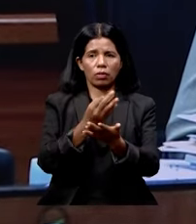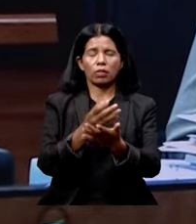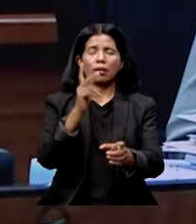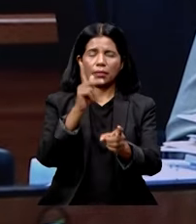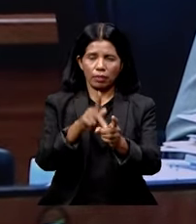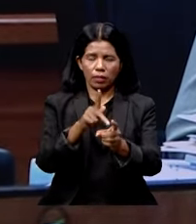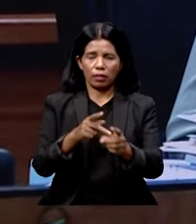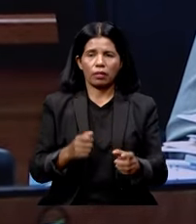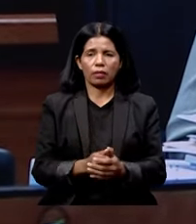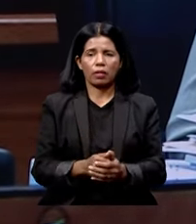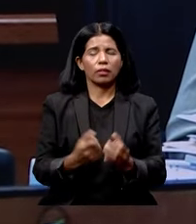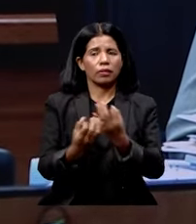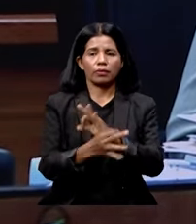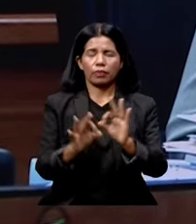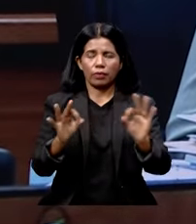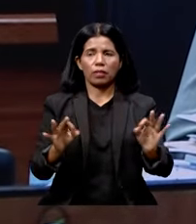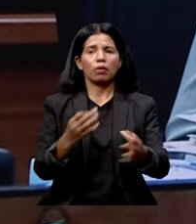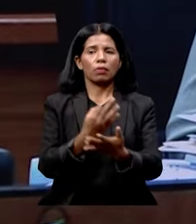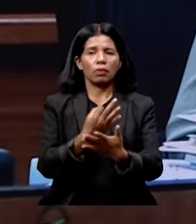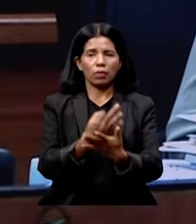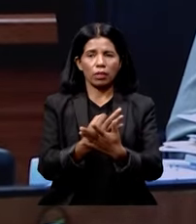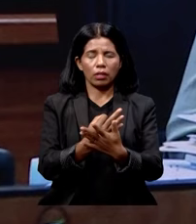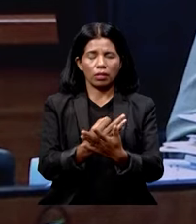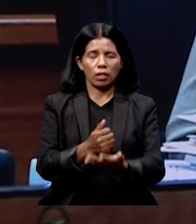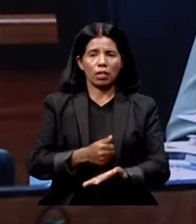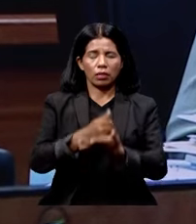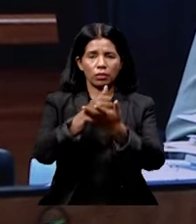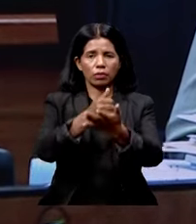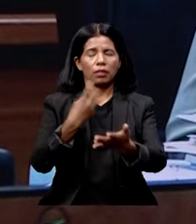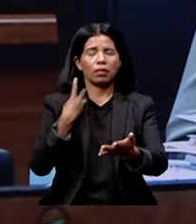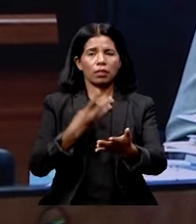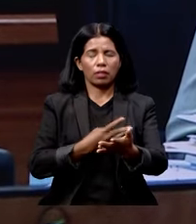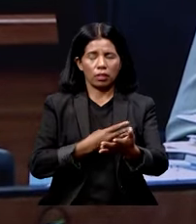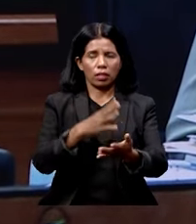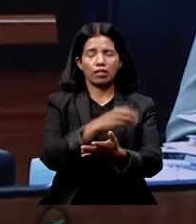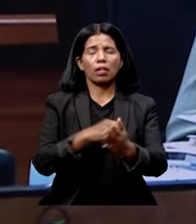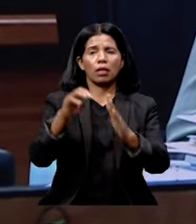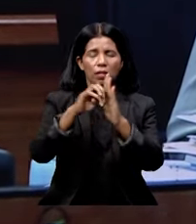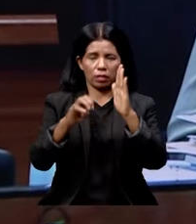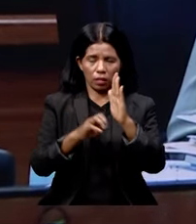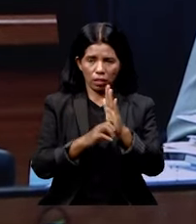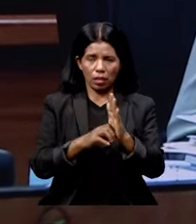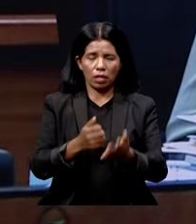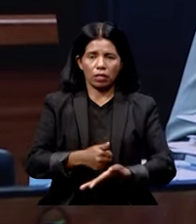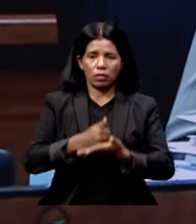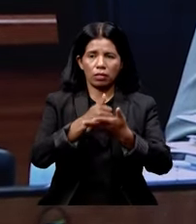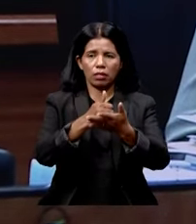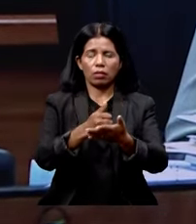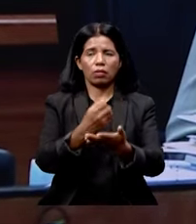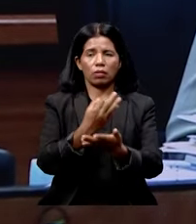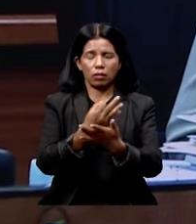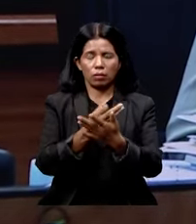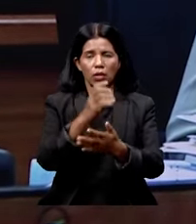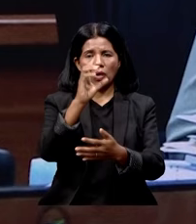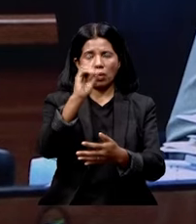petrolífero, atu hotu, osan nebema ka sustenta hela itane máquina do Estado, sustenta hela itane orçamento geral